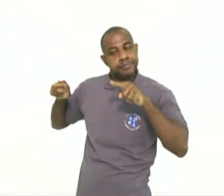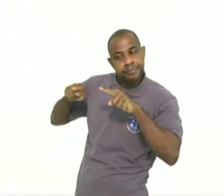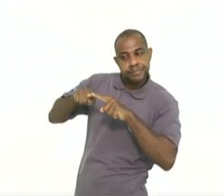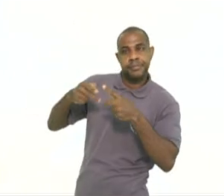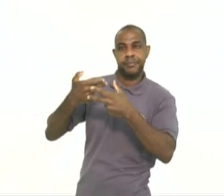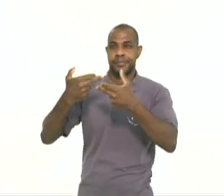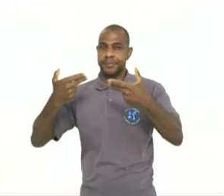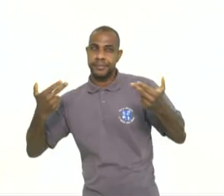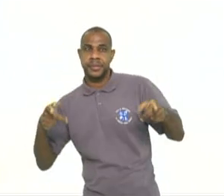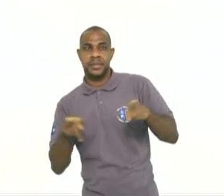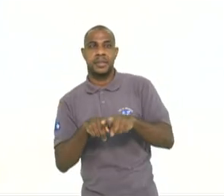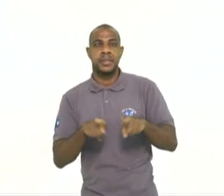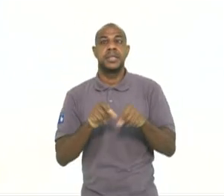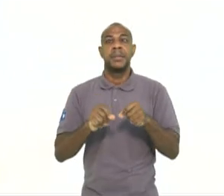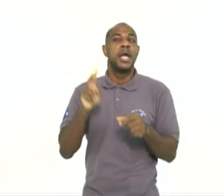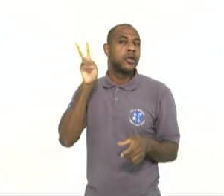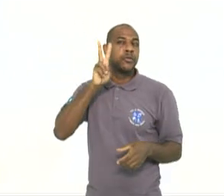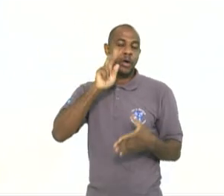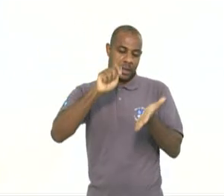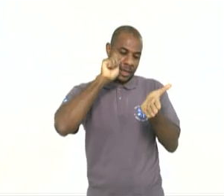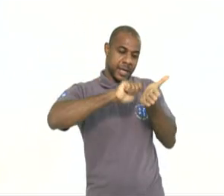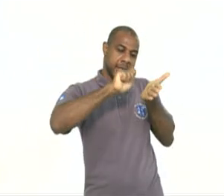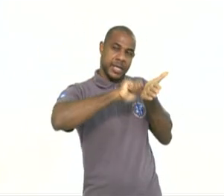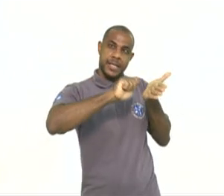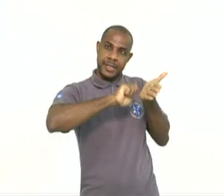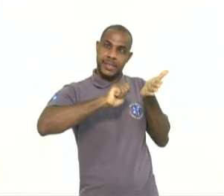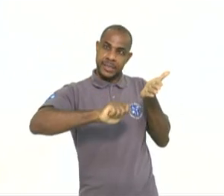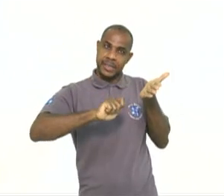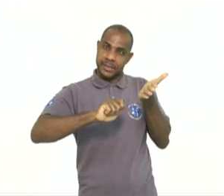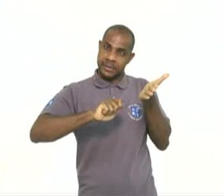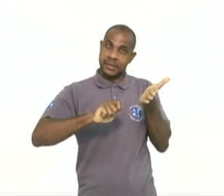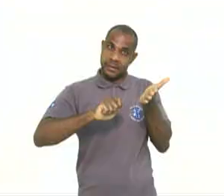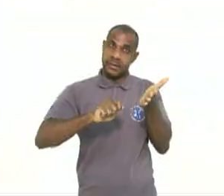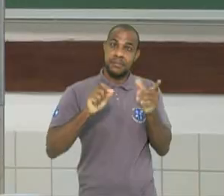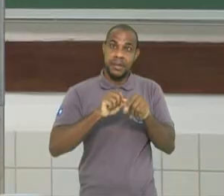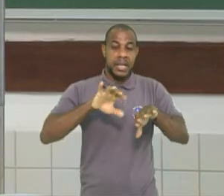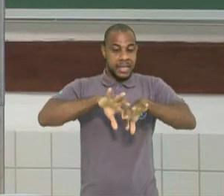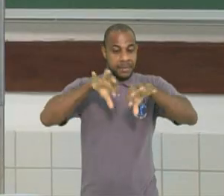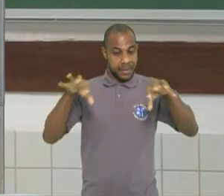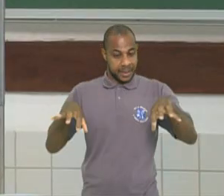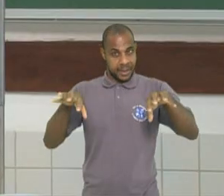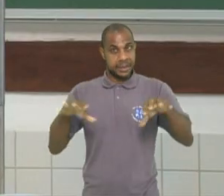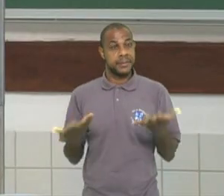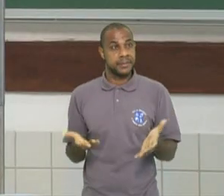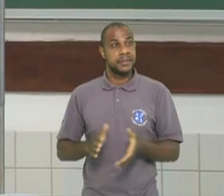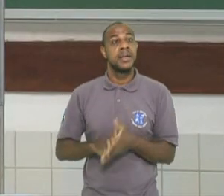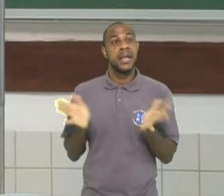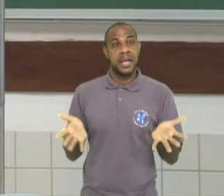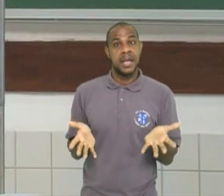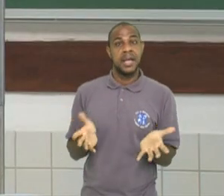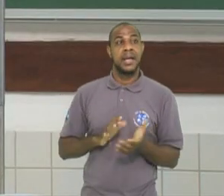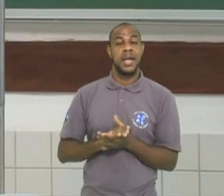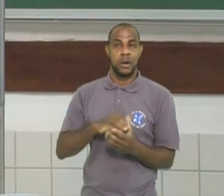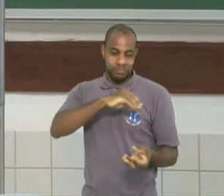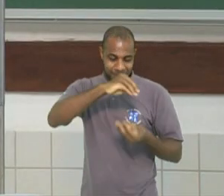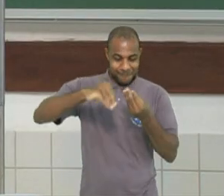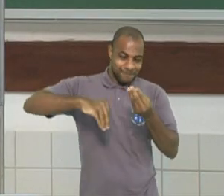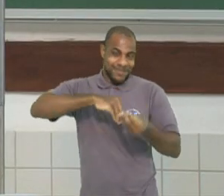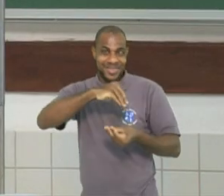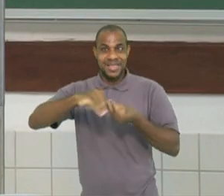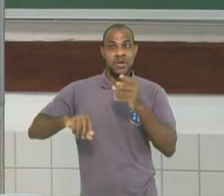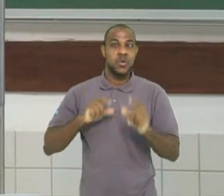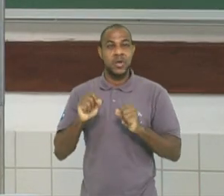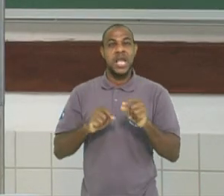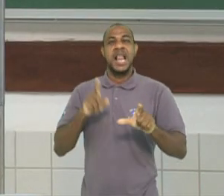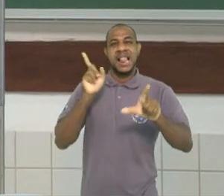e a história escrita elaboradas separadamente Imagine bom então é um mix né gente